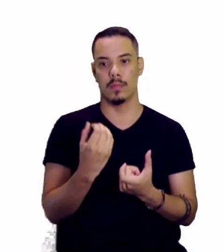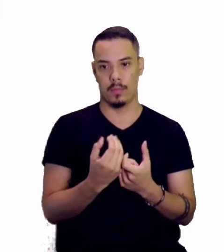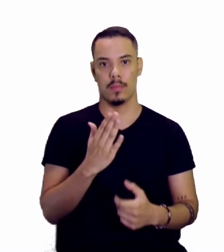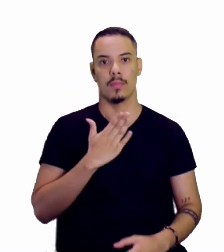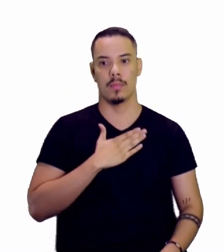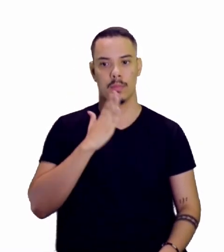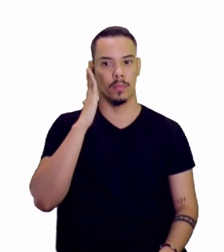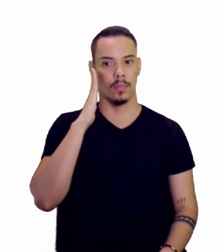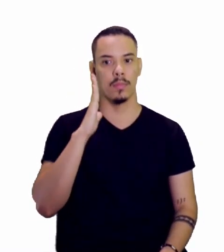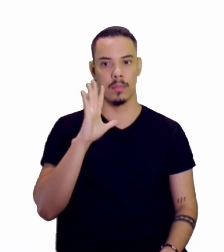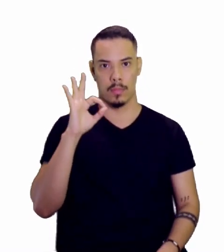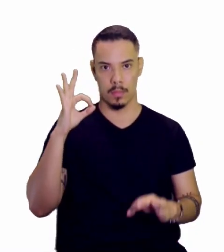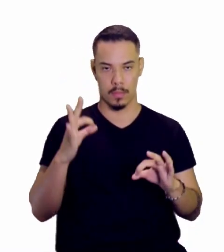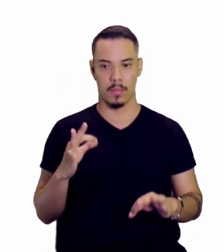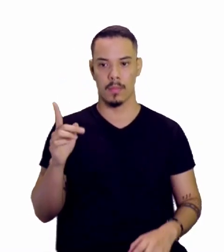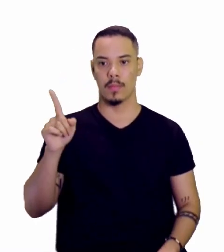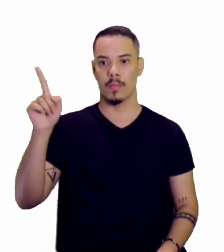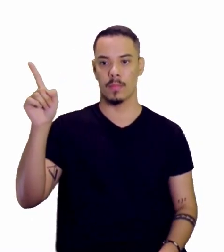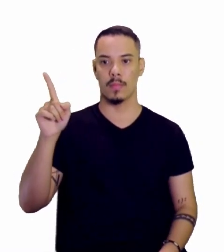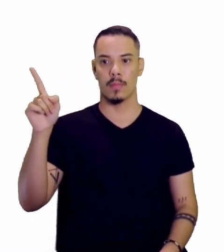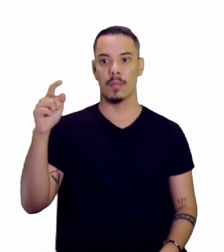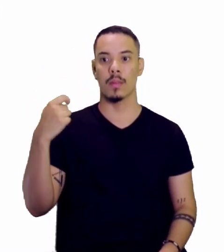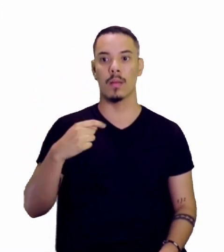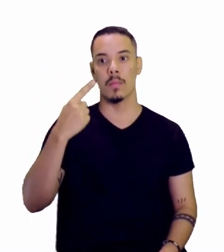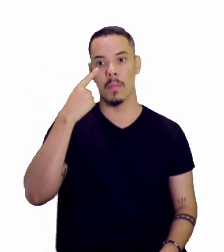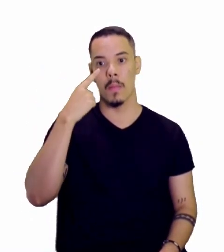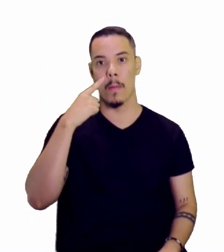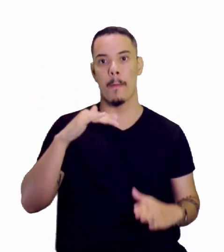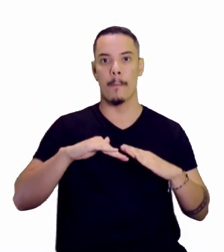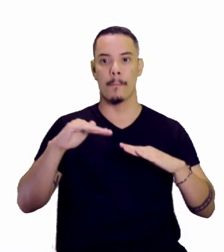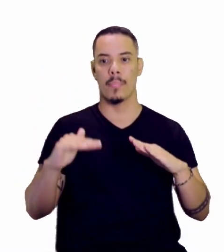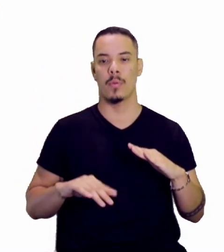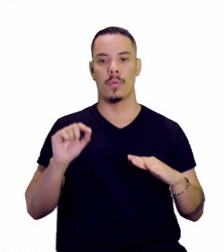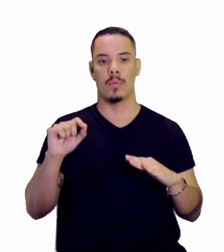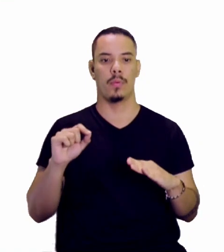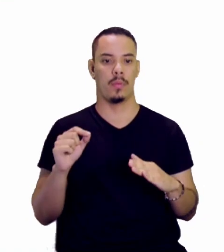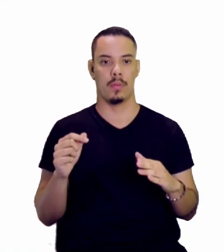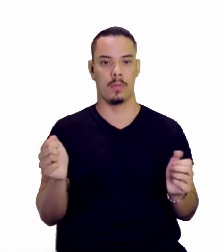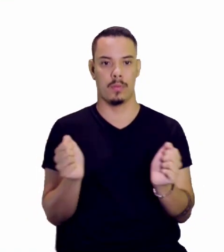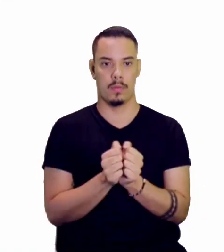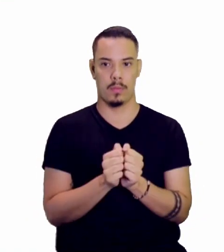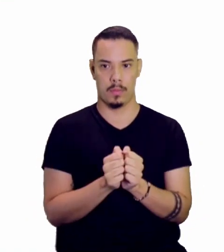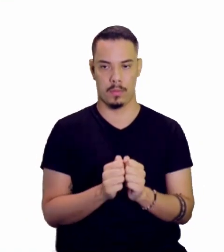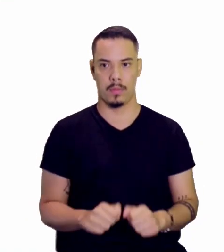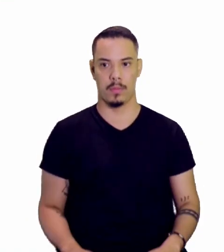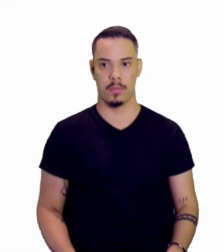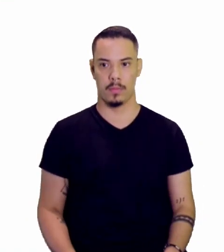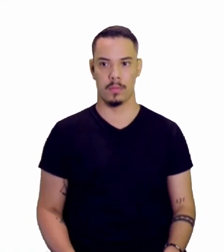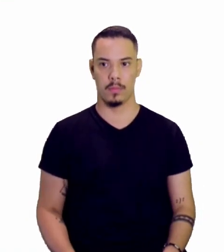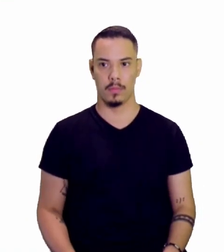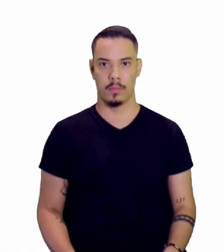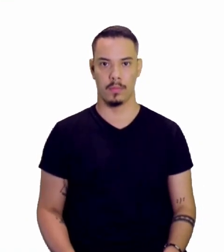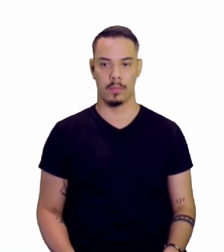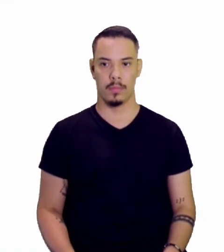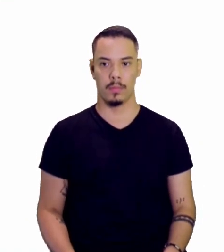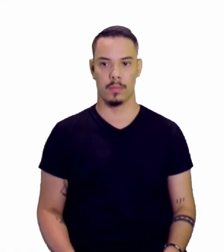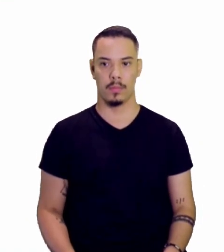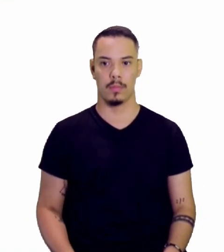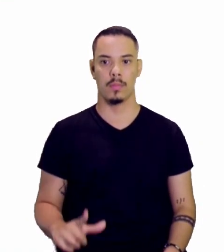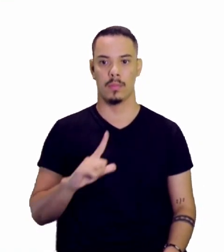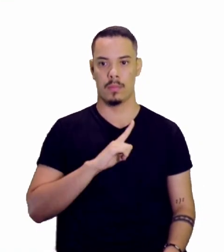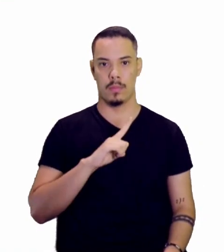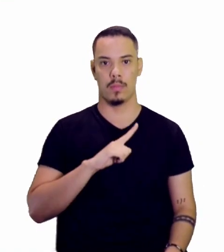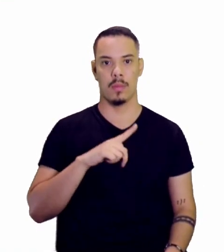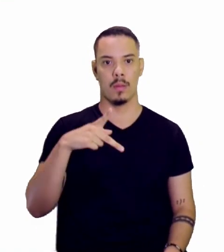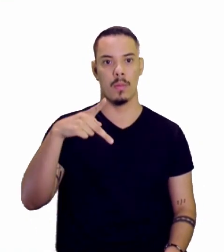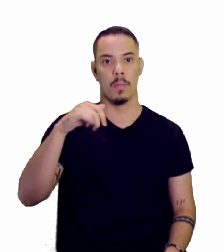sobre tempo. Certo? Então aqui eu vou ter que olhar a menor aceleração, o que tiver mais baixo, né, Deise? Isso. Aqui nós temos aqui, ó, o pico de aceleração